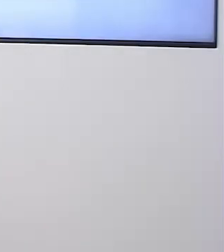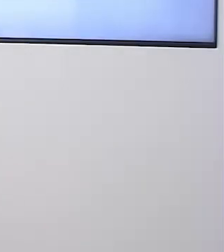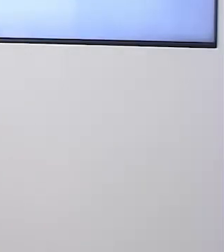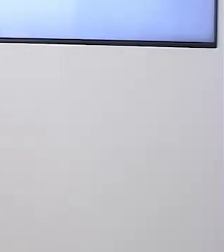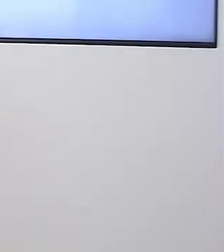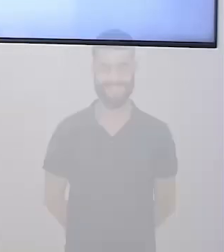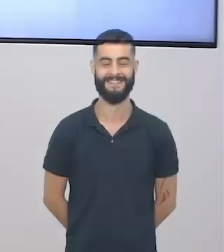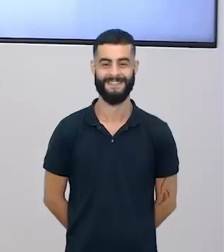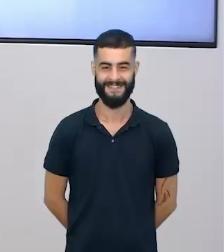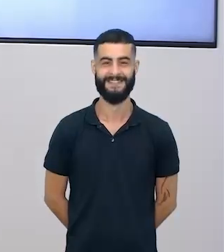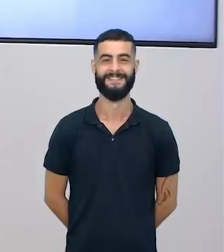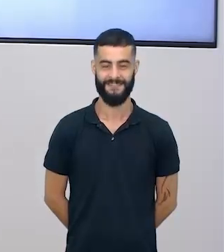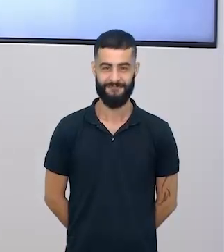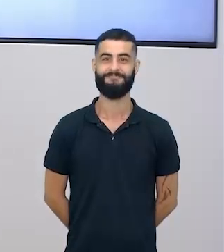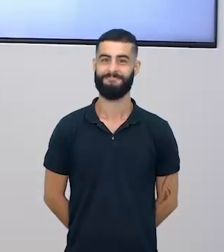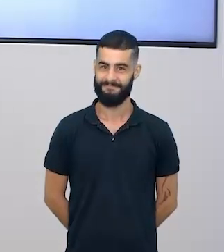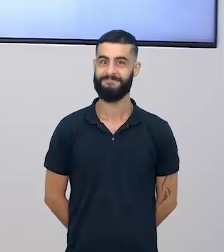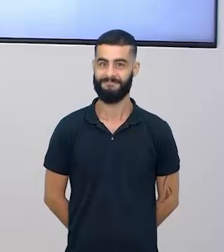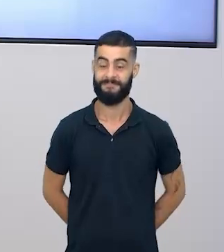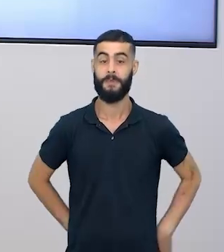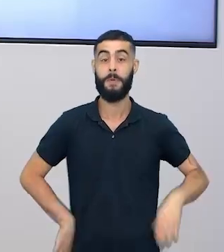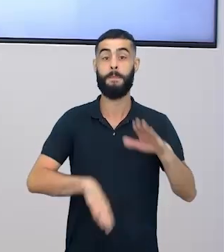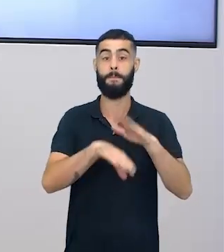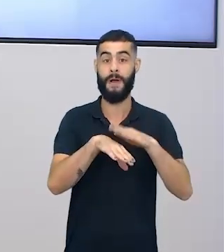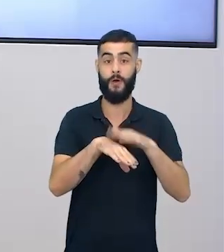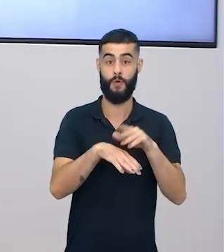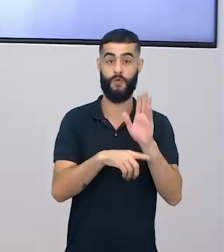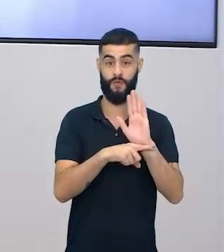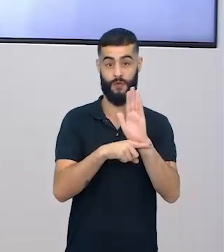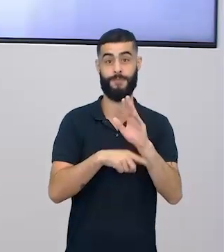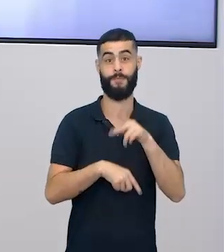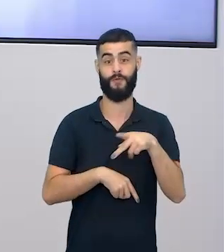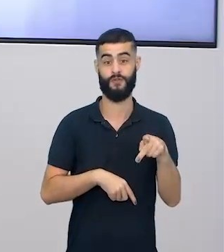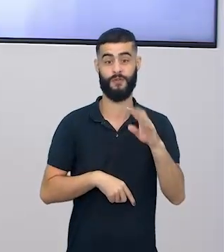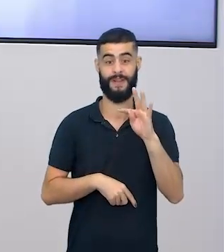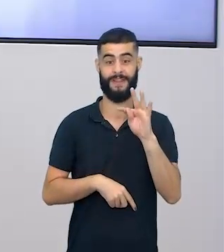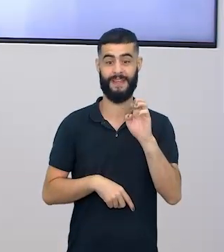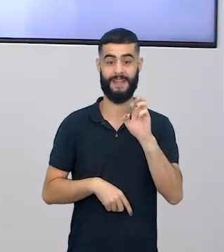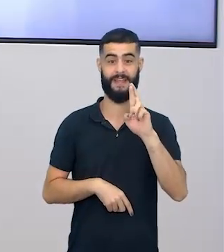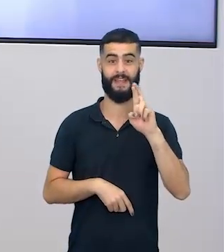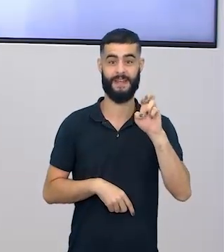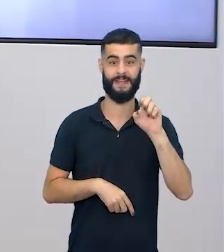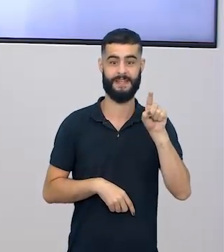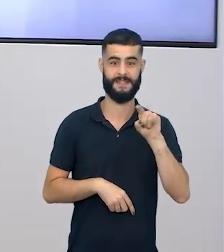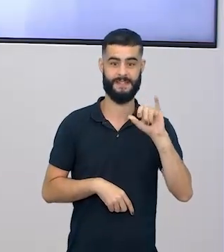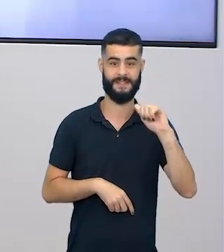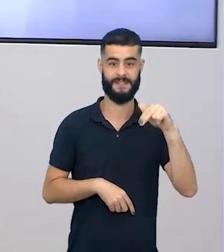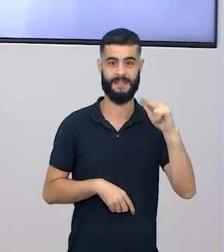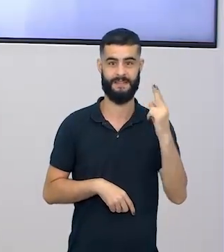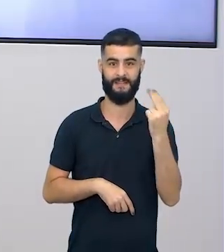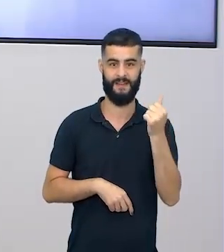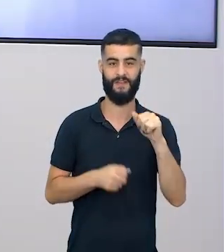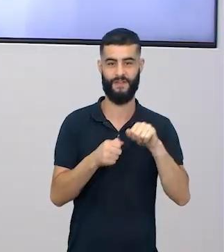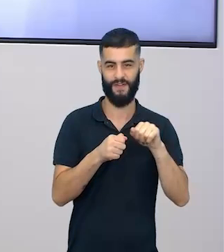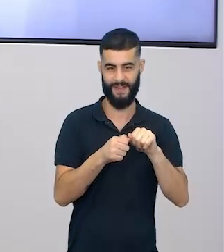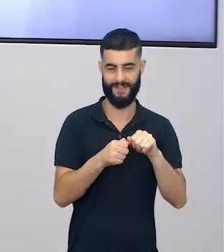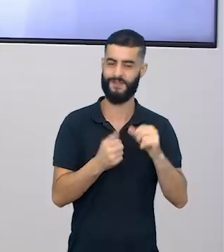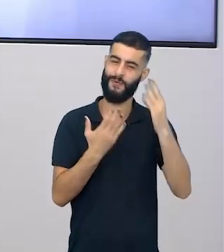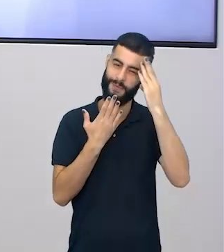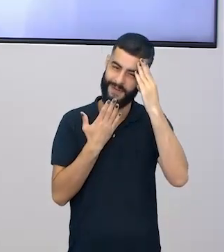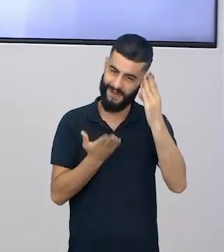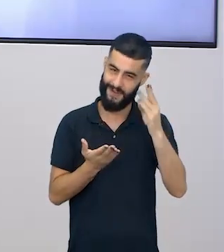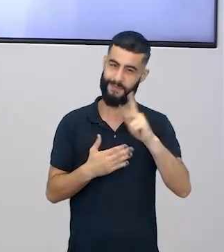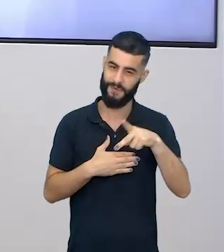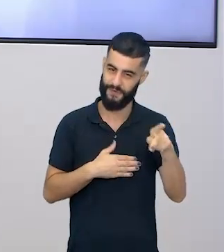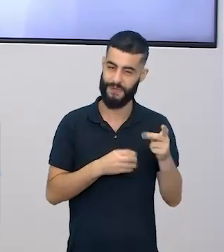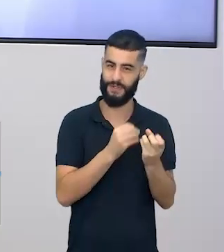Muito bem, um vídeo produzido aí pela professora Terezinha. Te agradeço, professora Terezinha, formadora EFAP aqui, da área também de